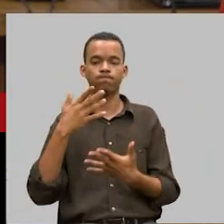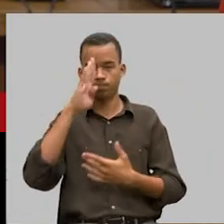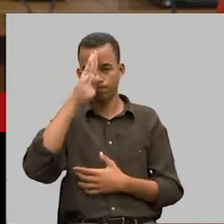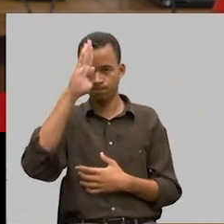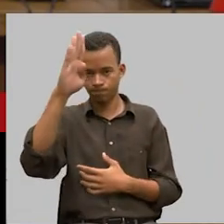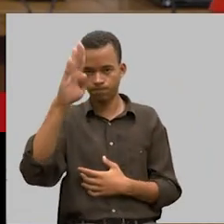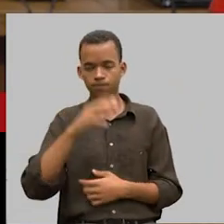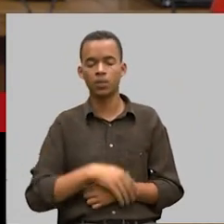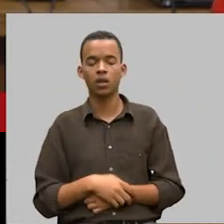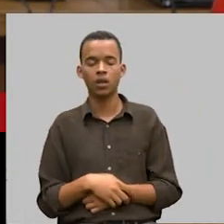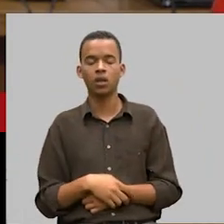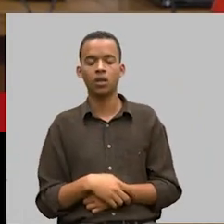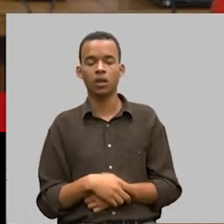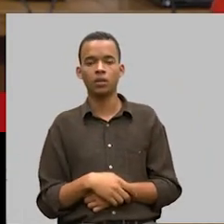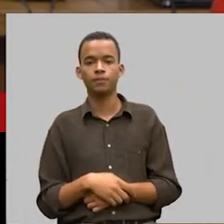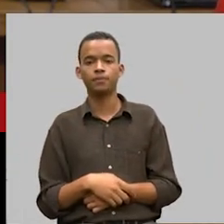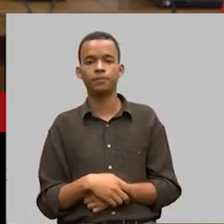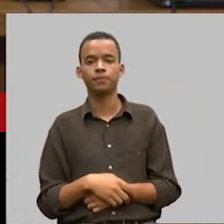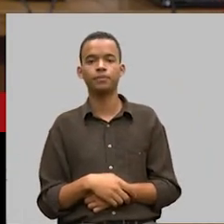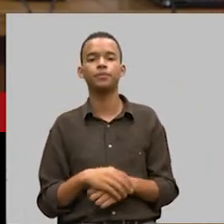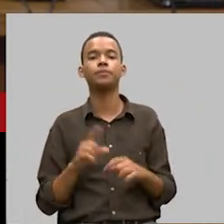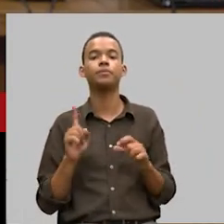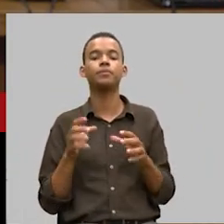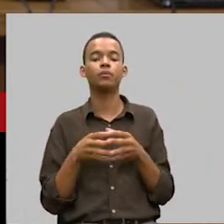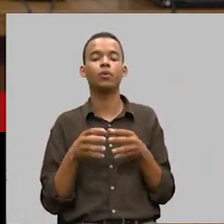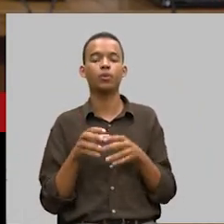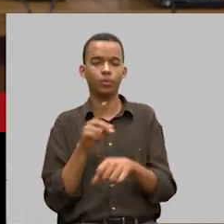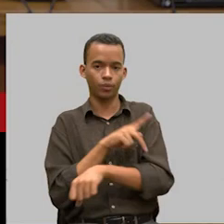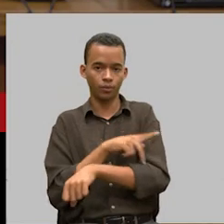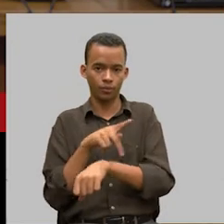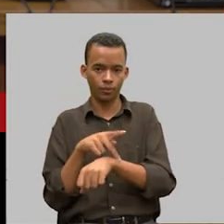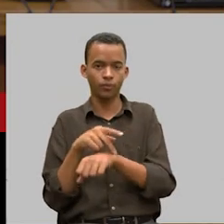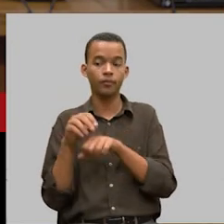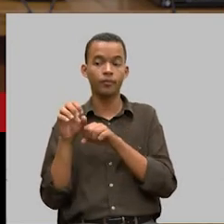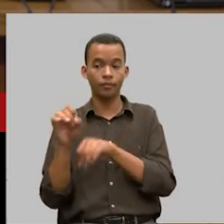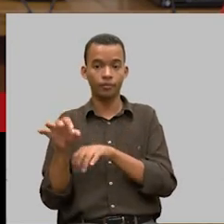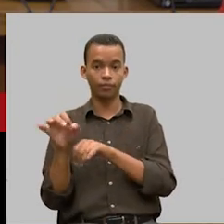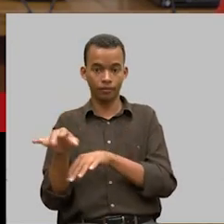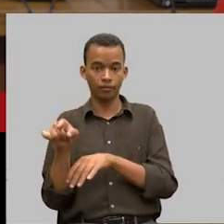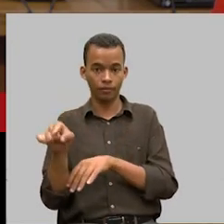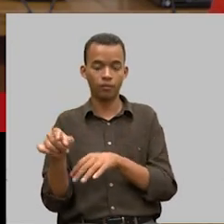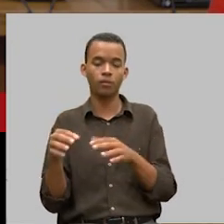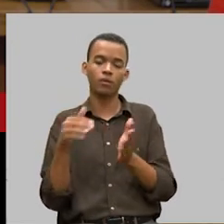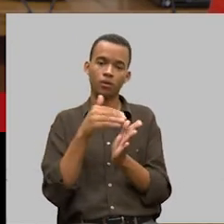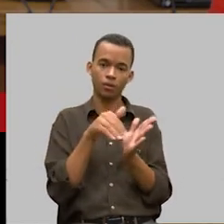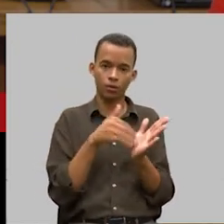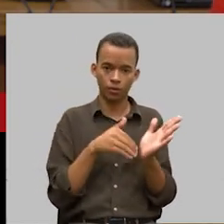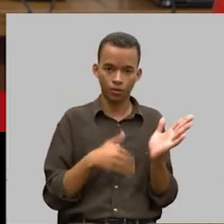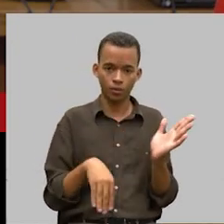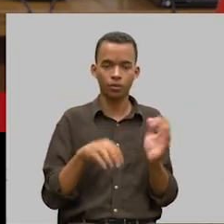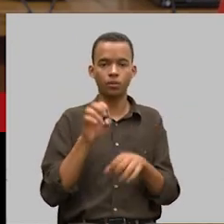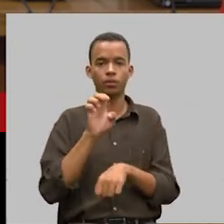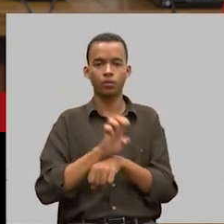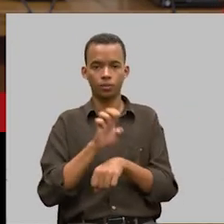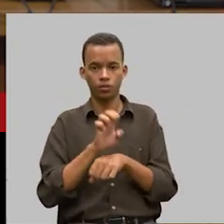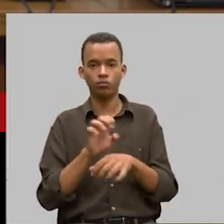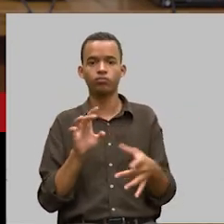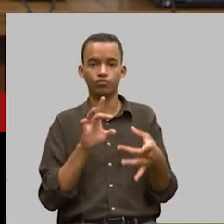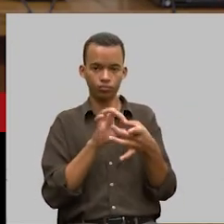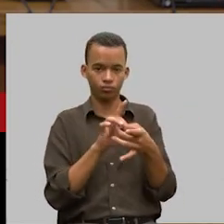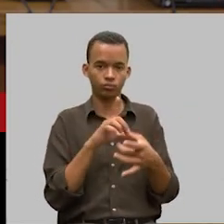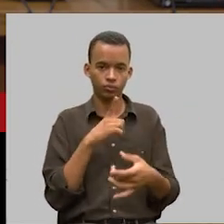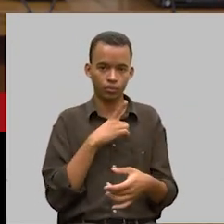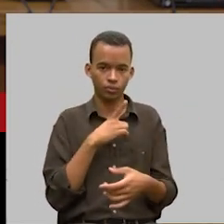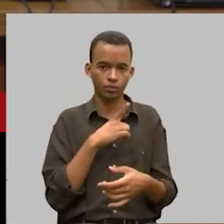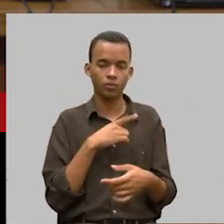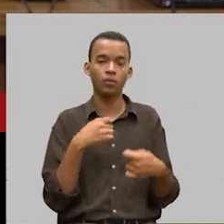eh diz respeito a comissão pedagógica da Educação do Campo né vinculada à secretaria do estado da educação eh ela